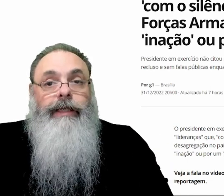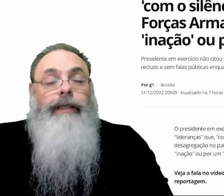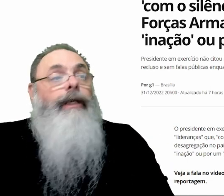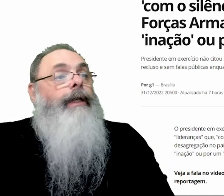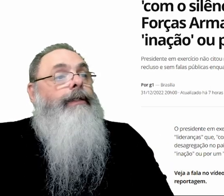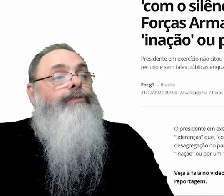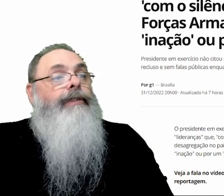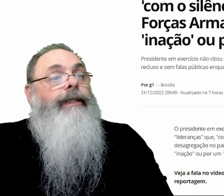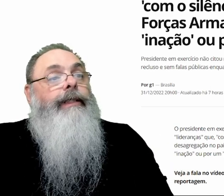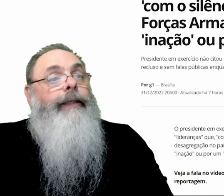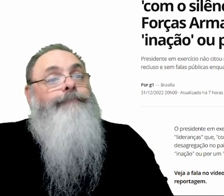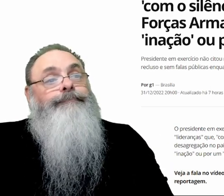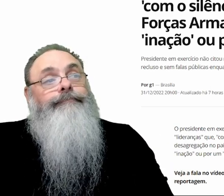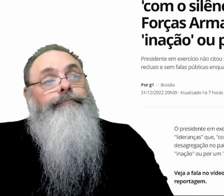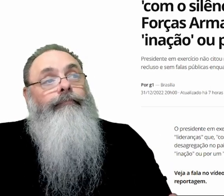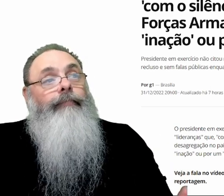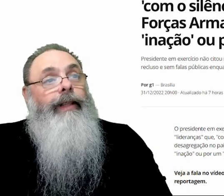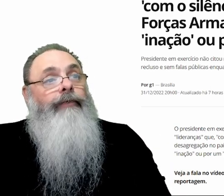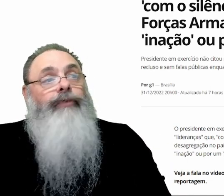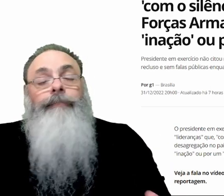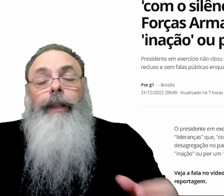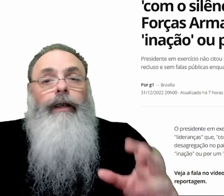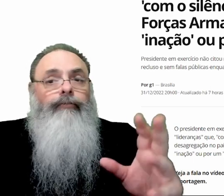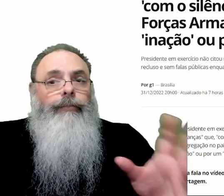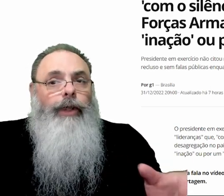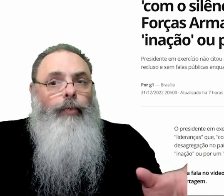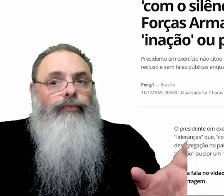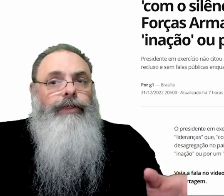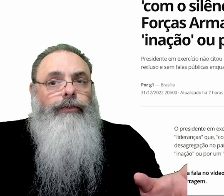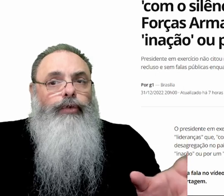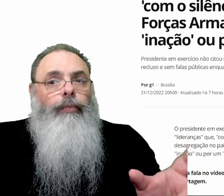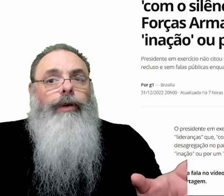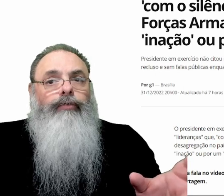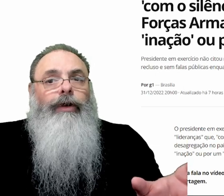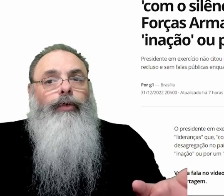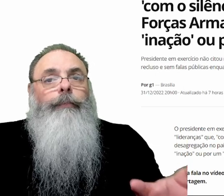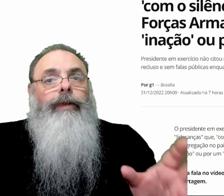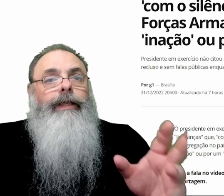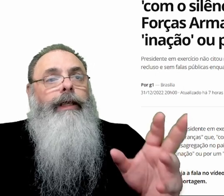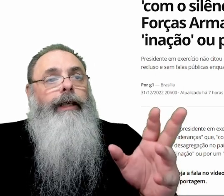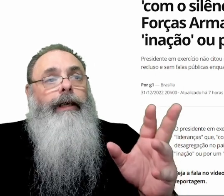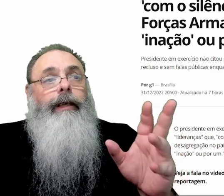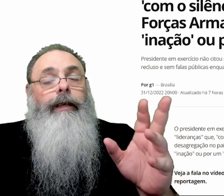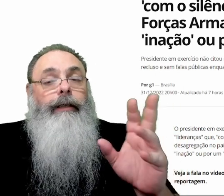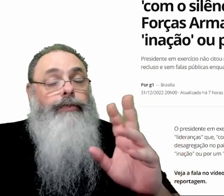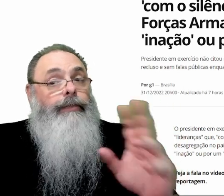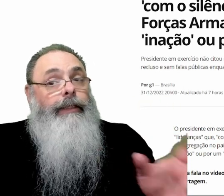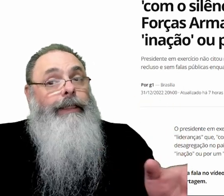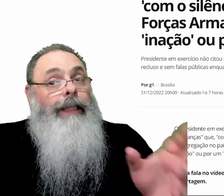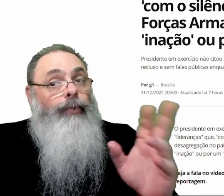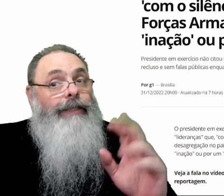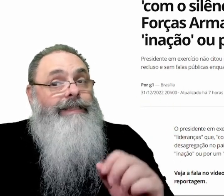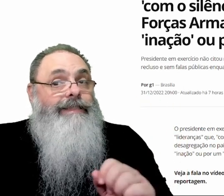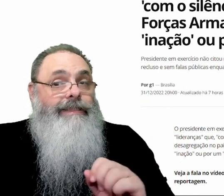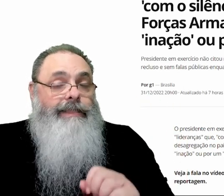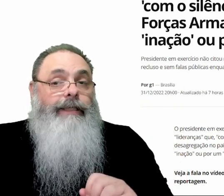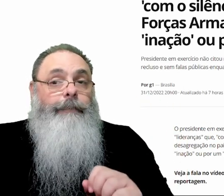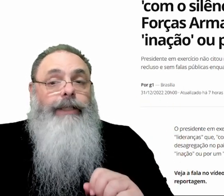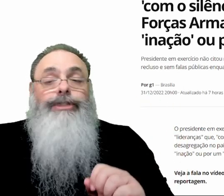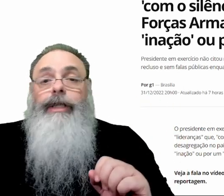gente consegue nisso daí, né? Enfim, vamos dar uma ouvida no que o Morão falou, porque isso daqui não